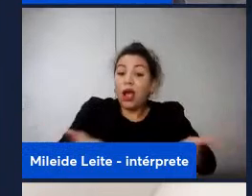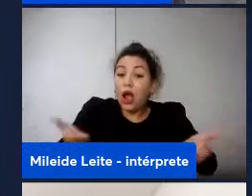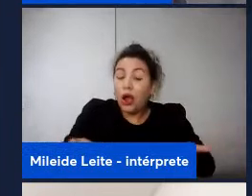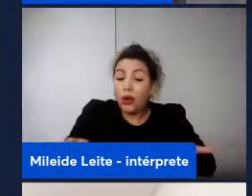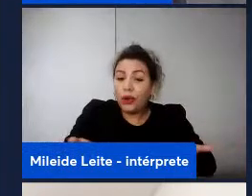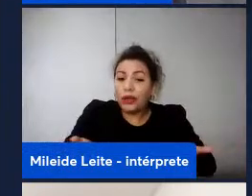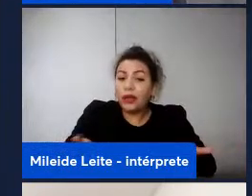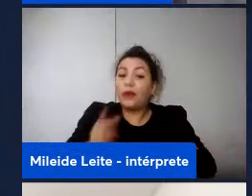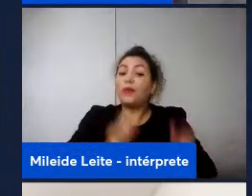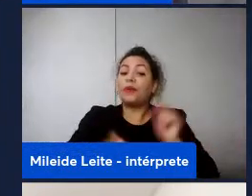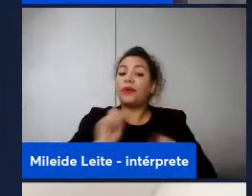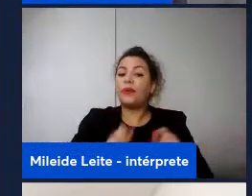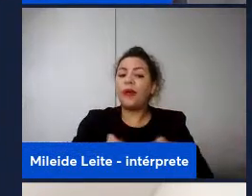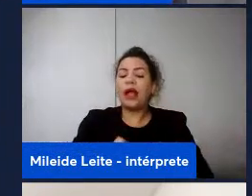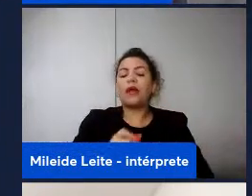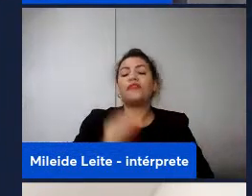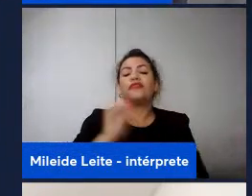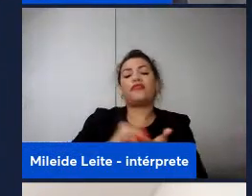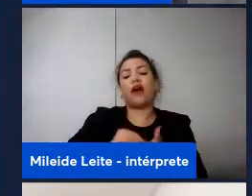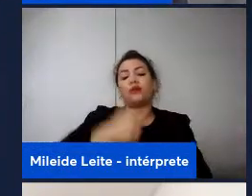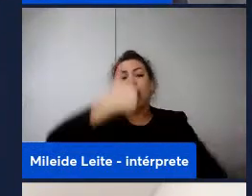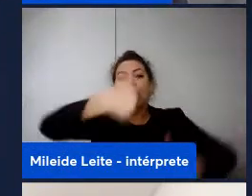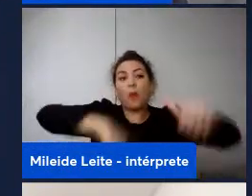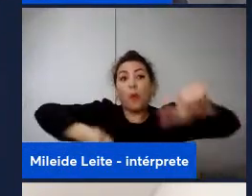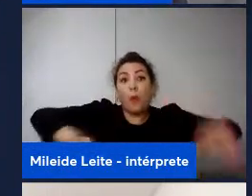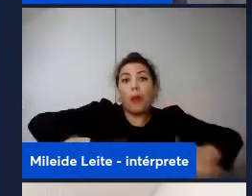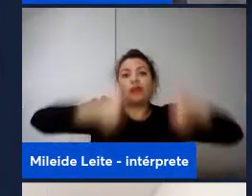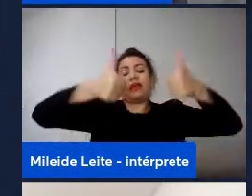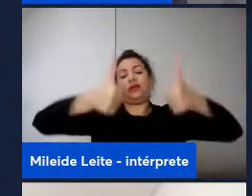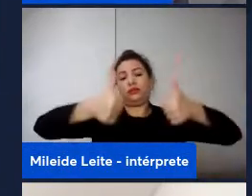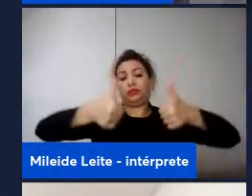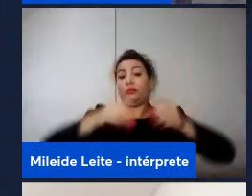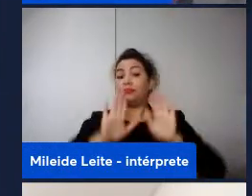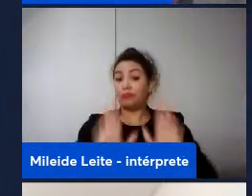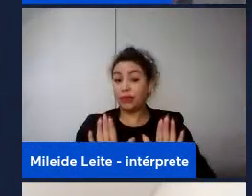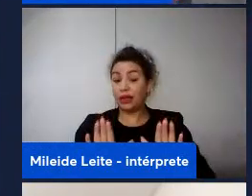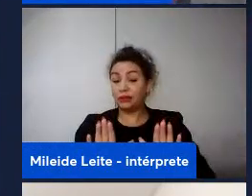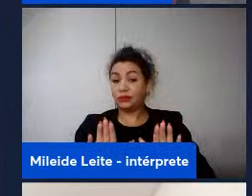momento histórico é a qualificação. Mas mais do que isso,